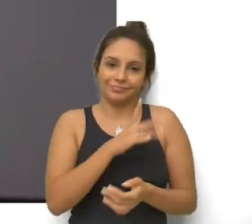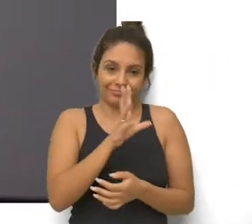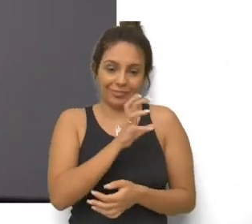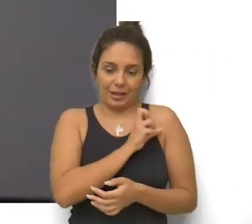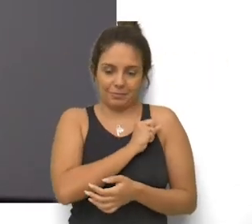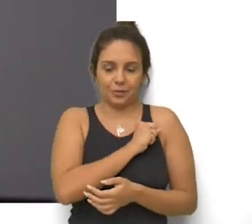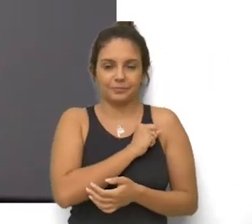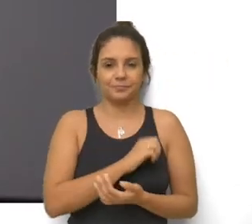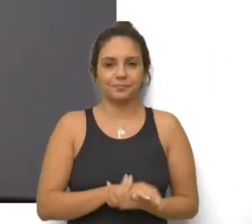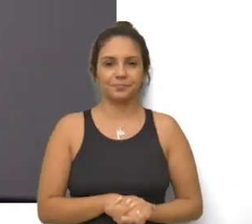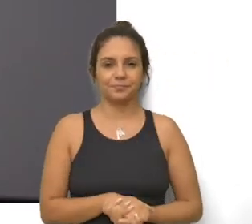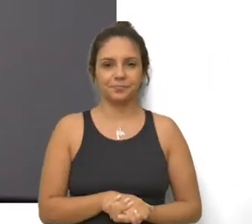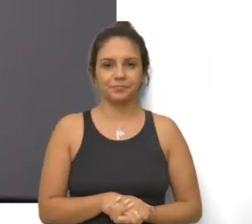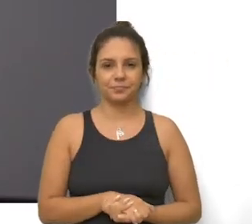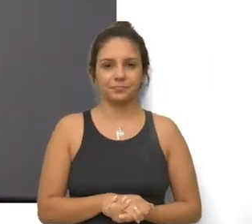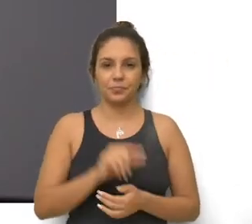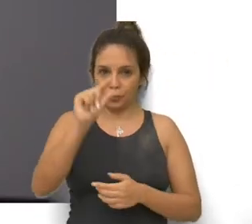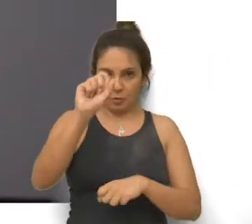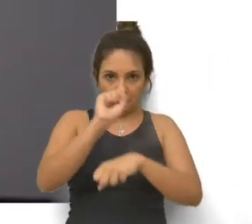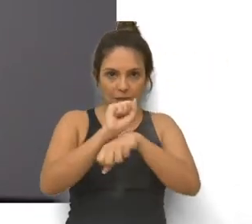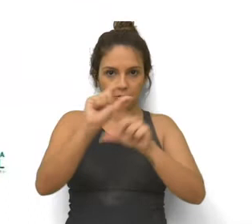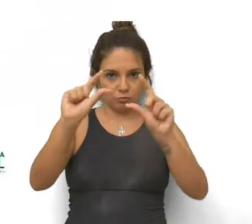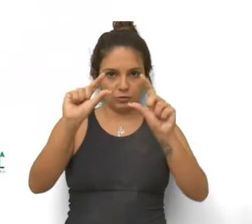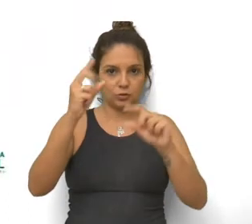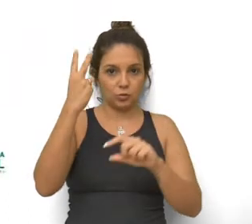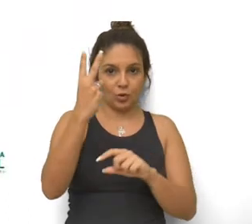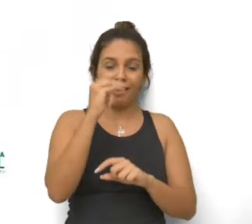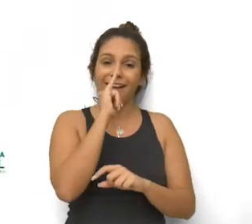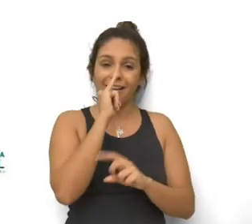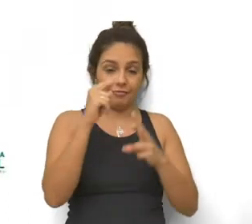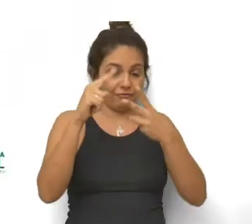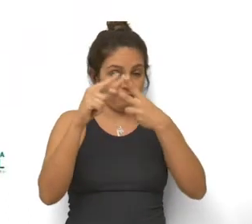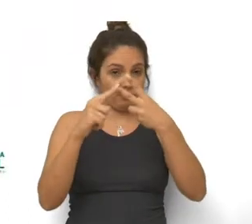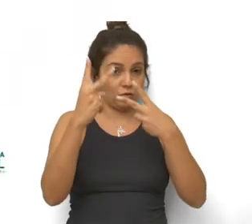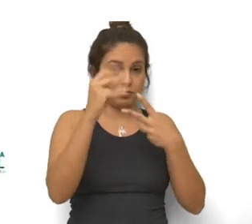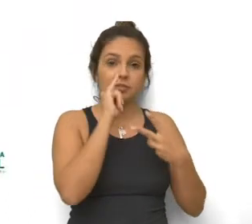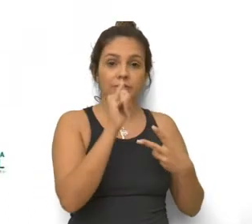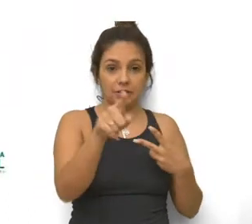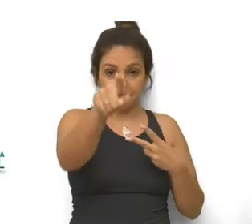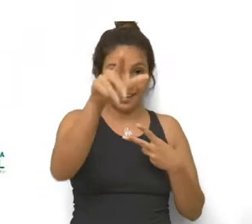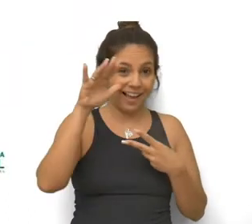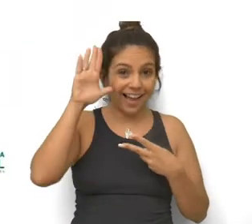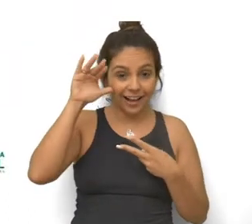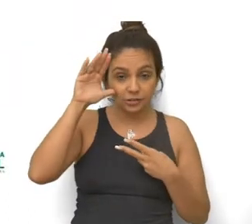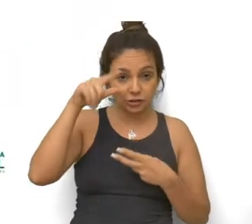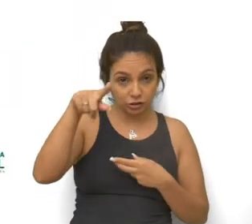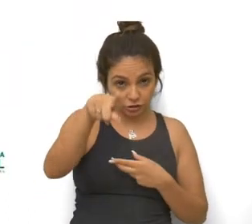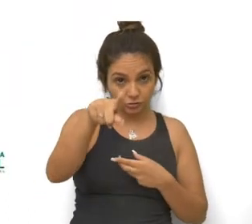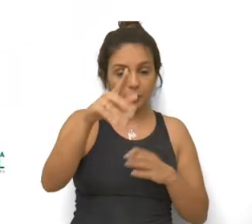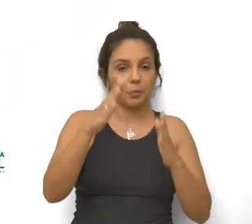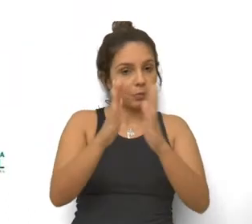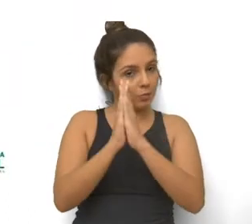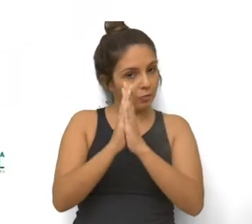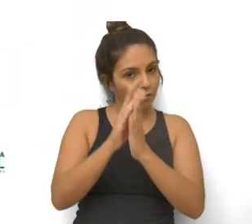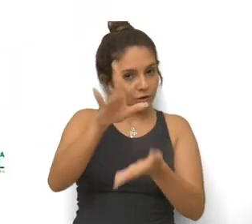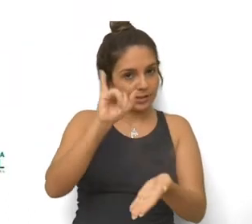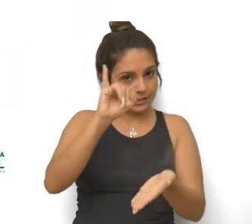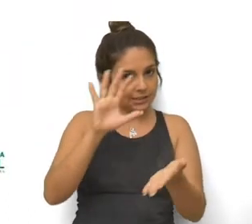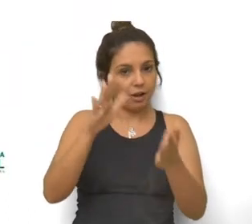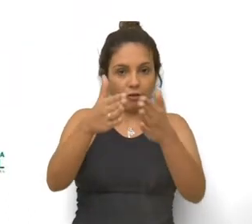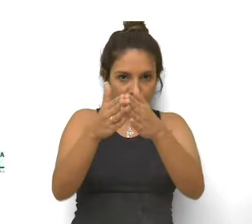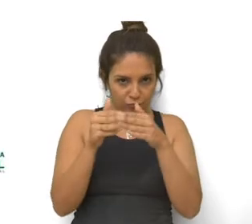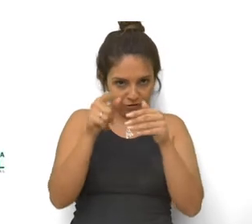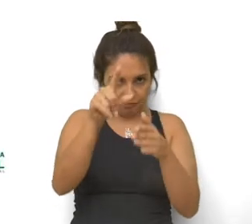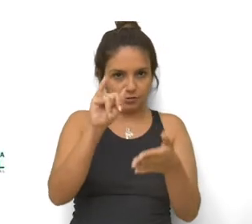amou, né, no Brasil. Precisa dar uma paradinha aqui para dar 2 avisos. O primeiro é que você que está nos assistindo, por favor, inscreva-se aí no